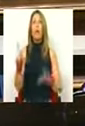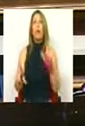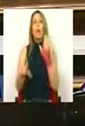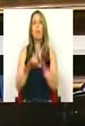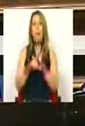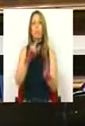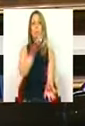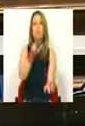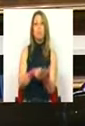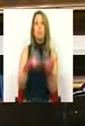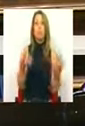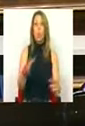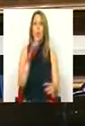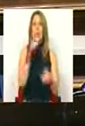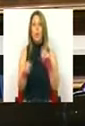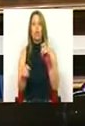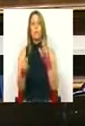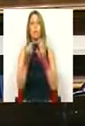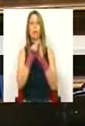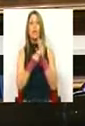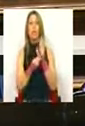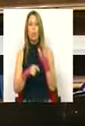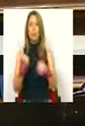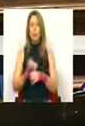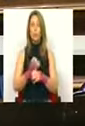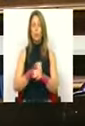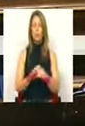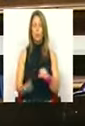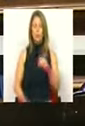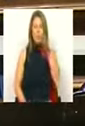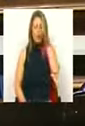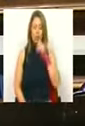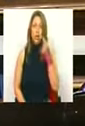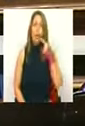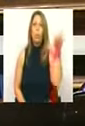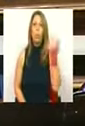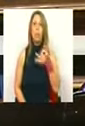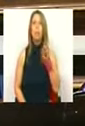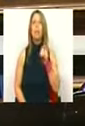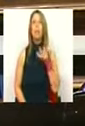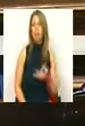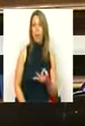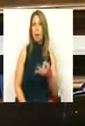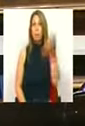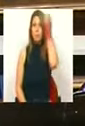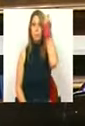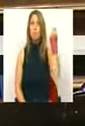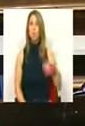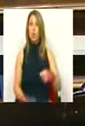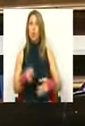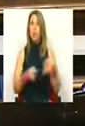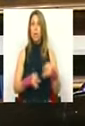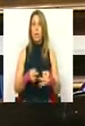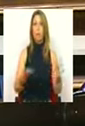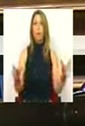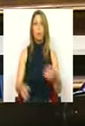Estatuto dos Funcionários do Ministério Público, da PSP, dos Magistrados Judiciais. Ainda bem que temos eleições,